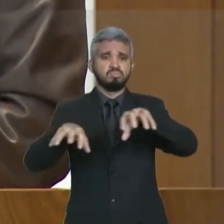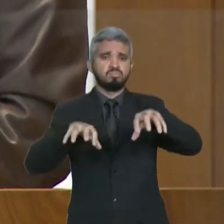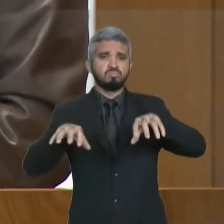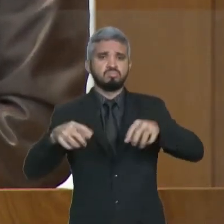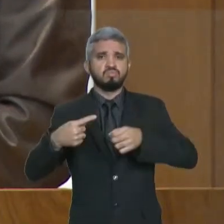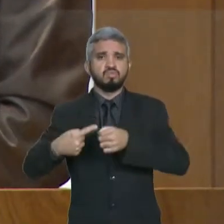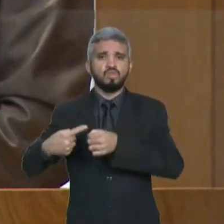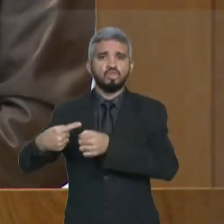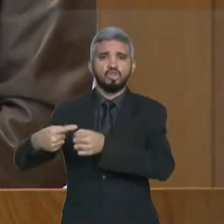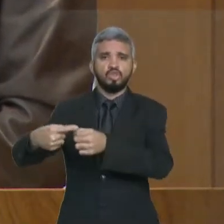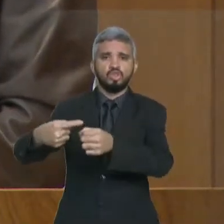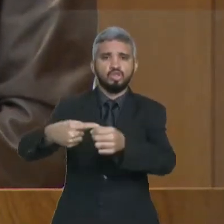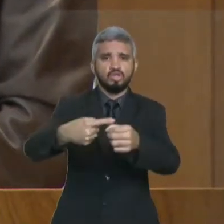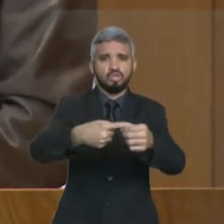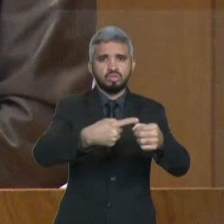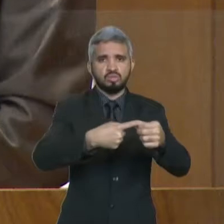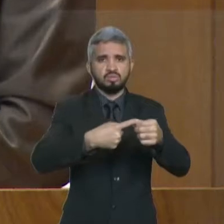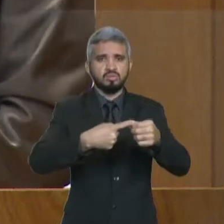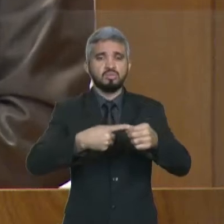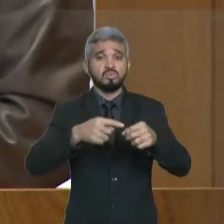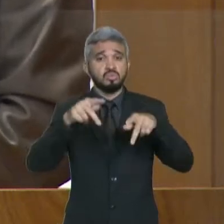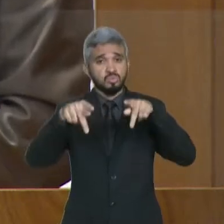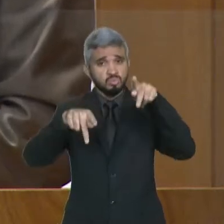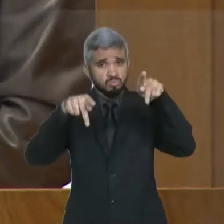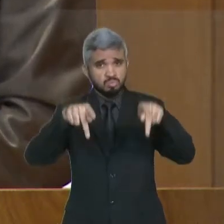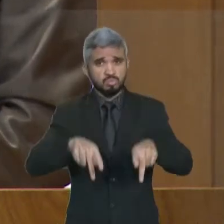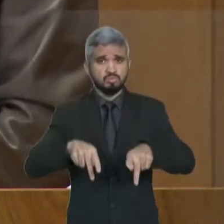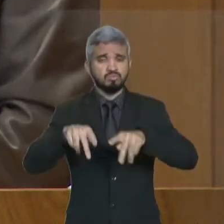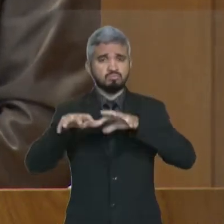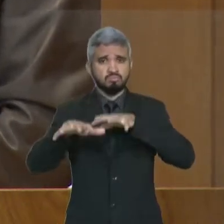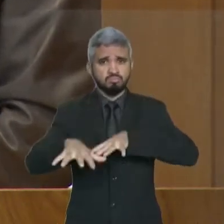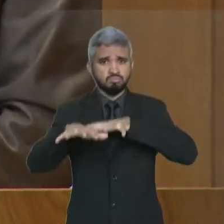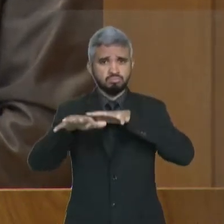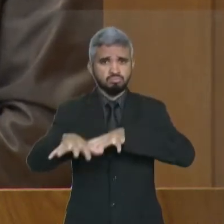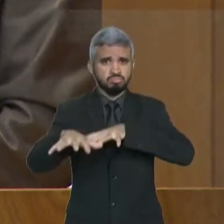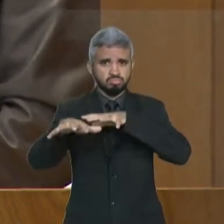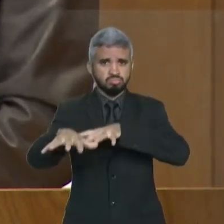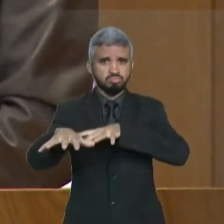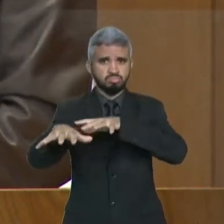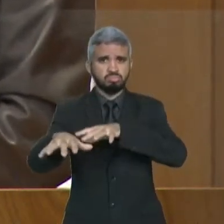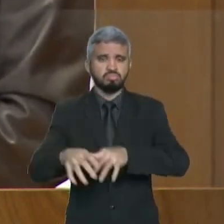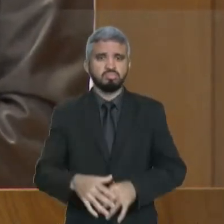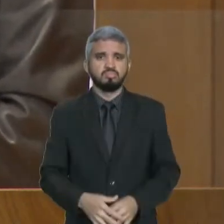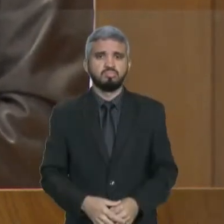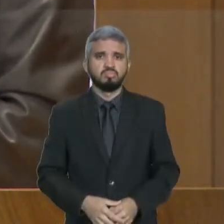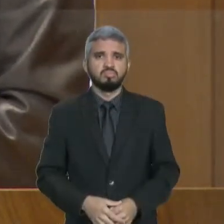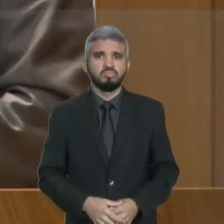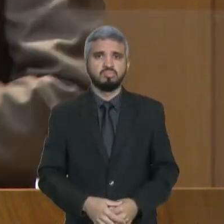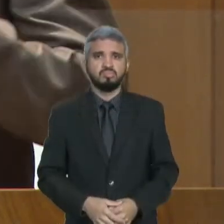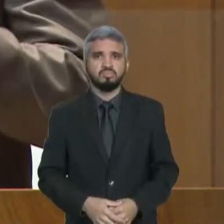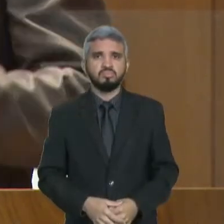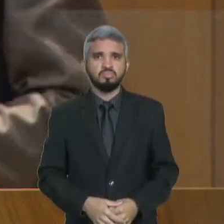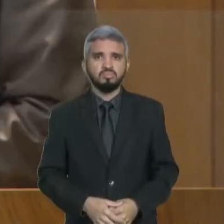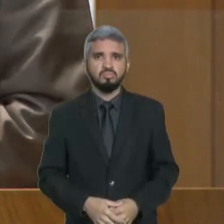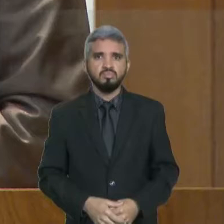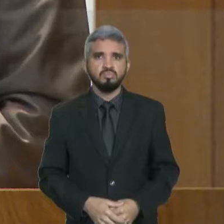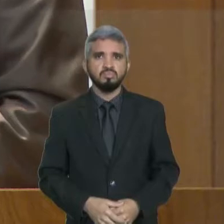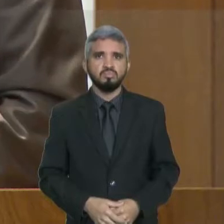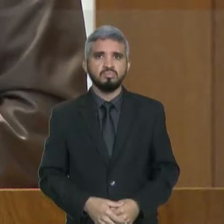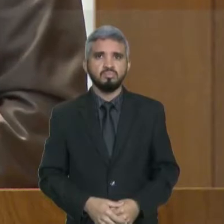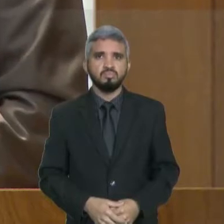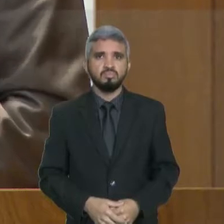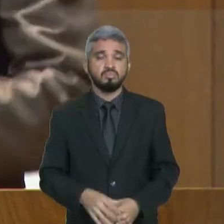para que o Maranhão a exemplo de outros estados da Federação demonstre